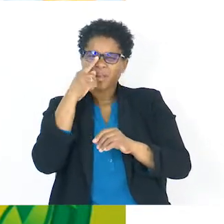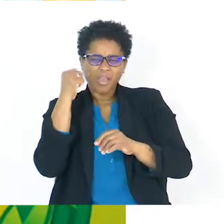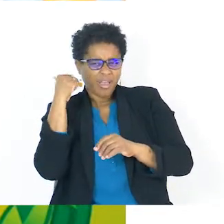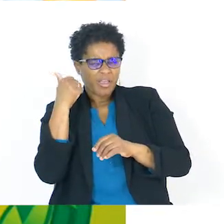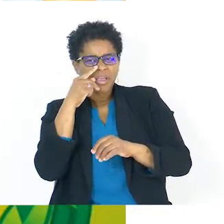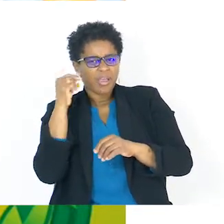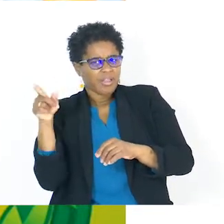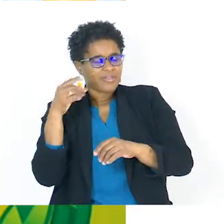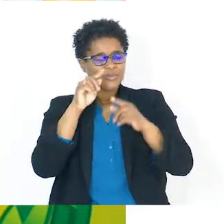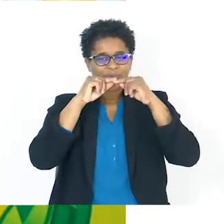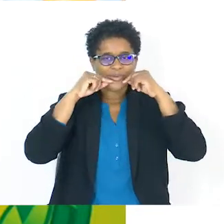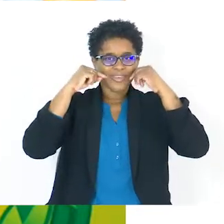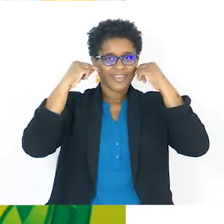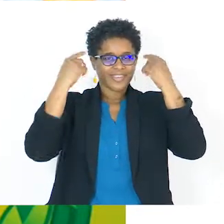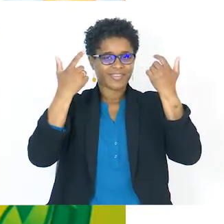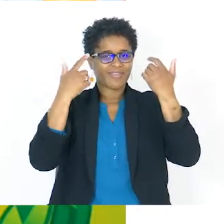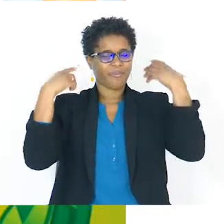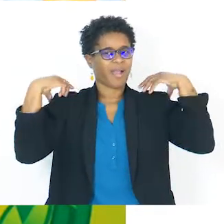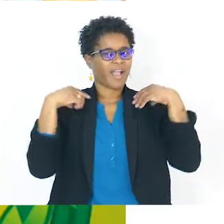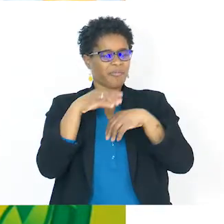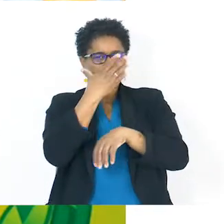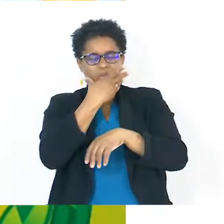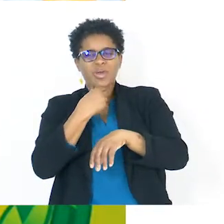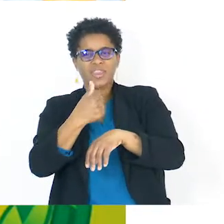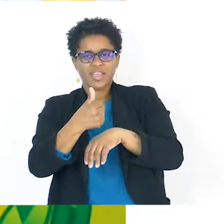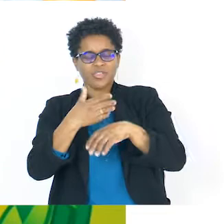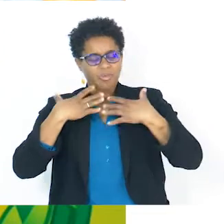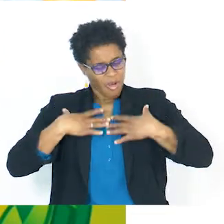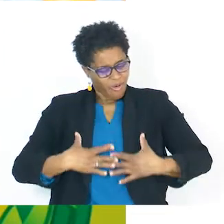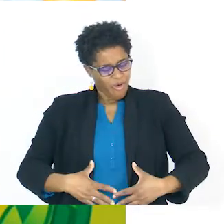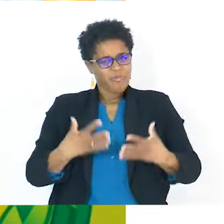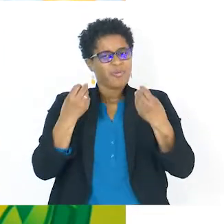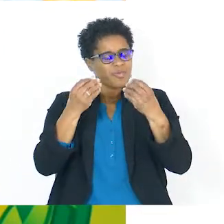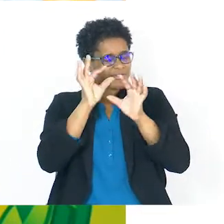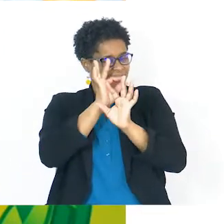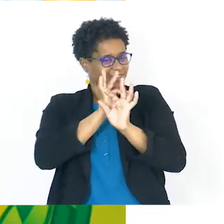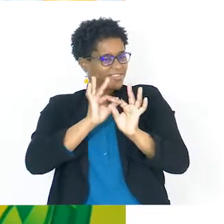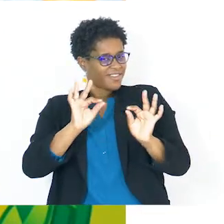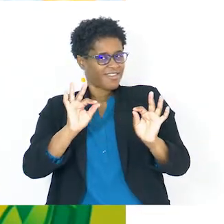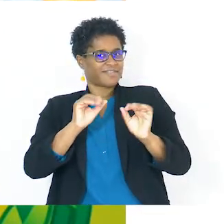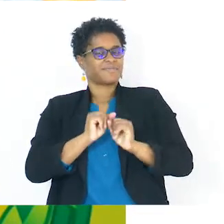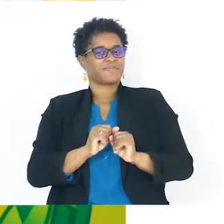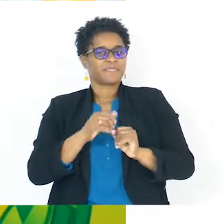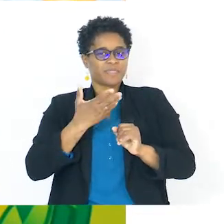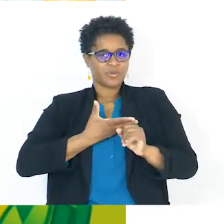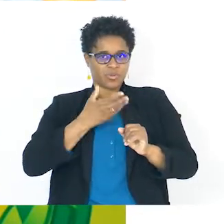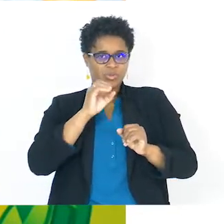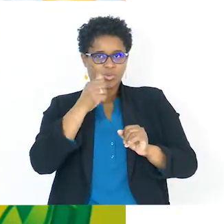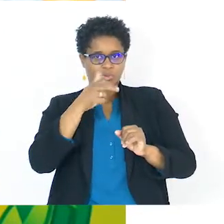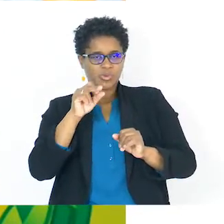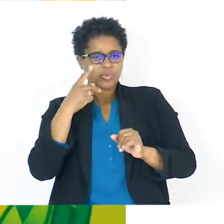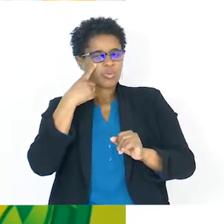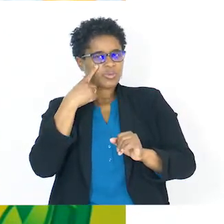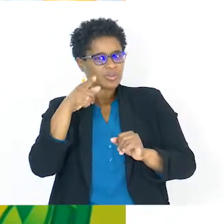um sorriso largo, uma capa bonita e uma roupa muito chique. Dobro